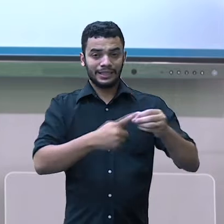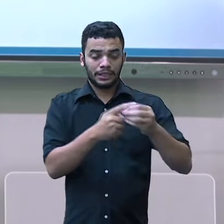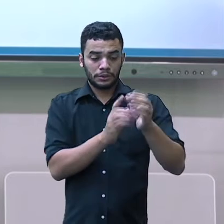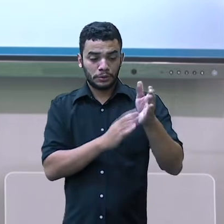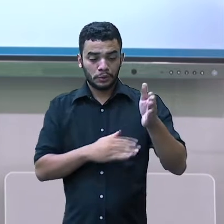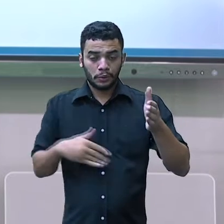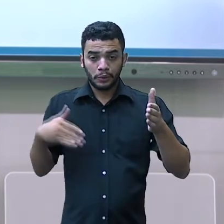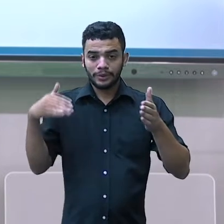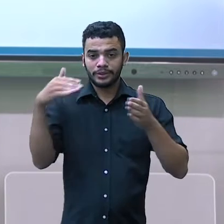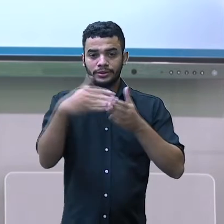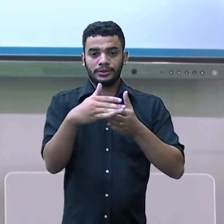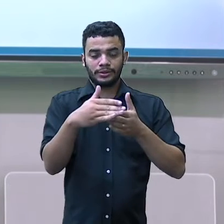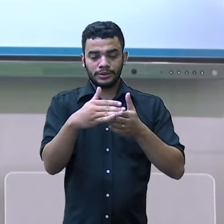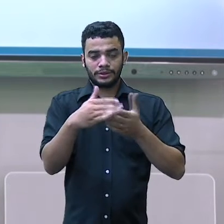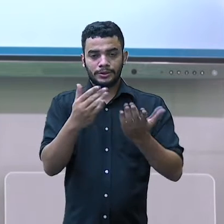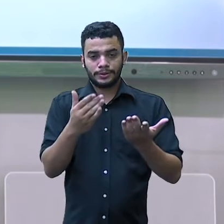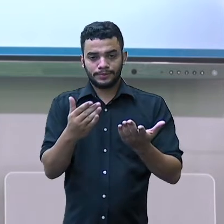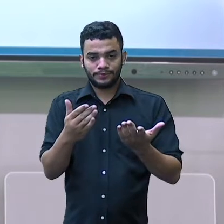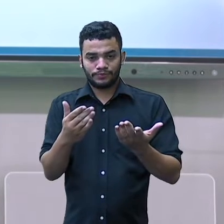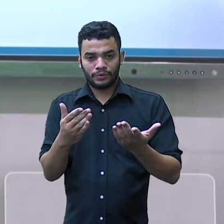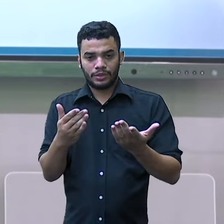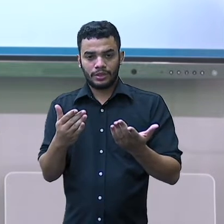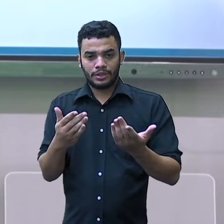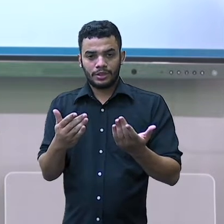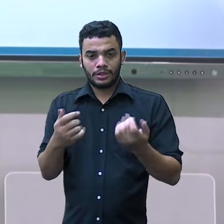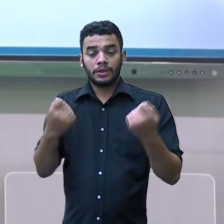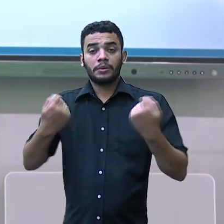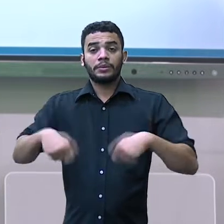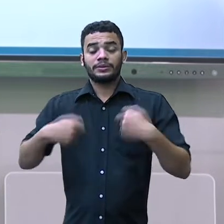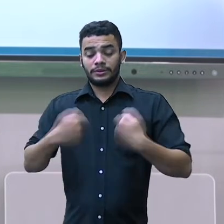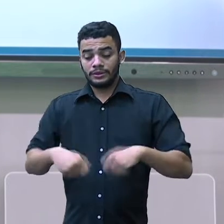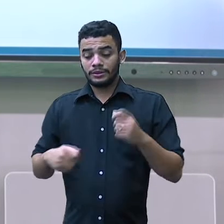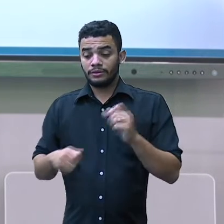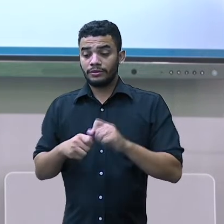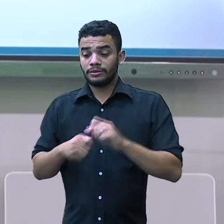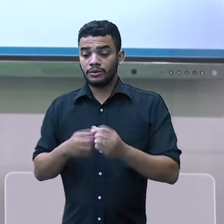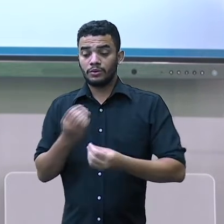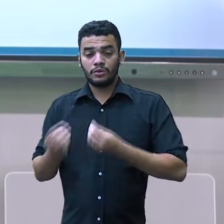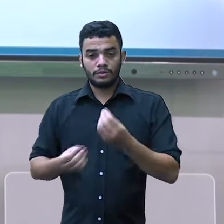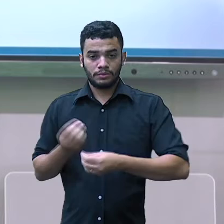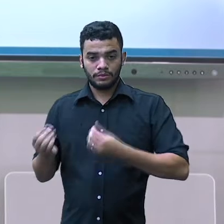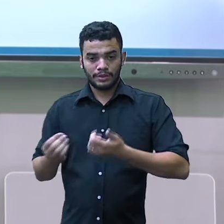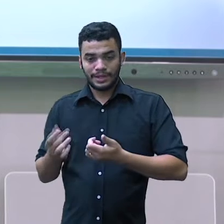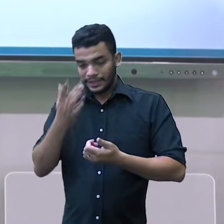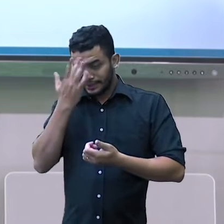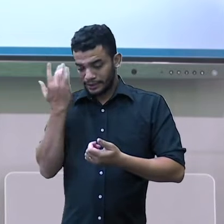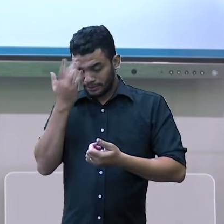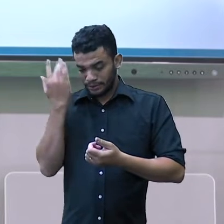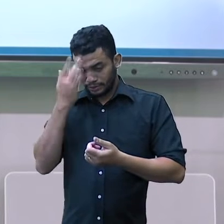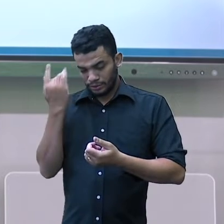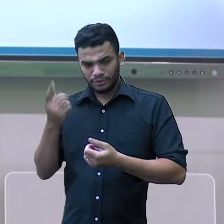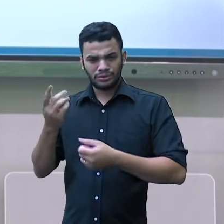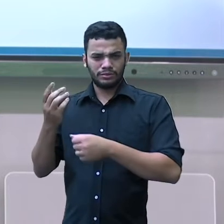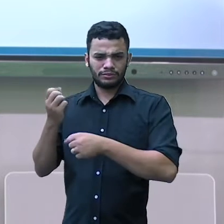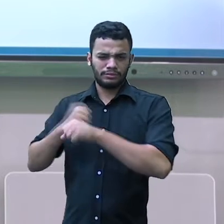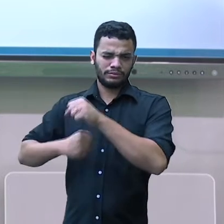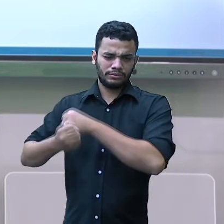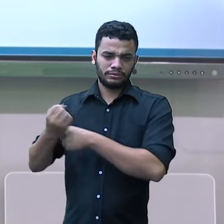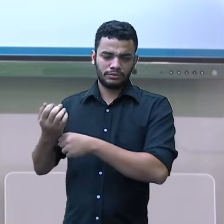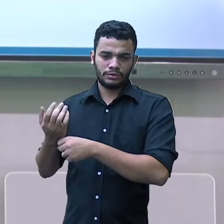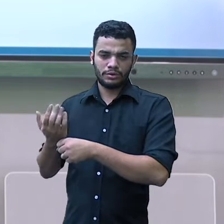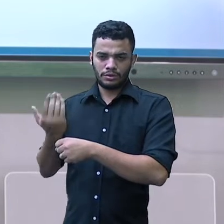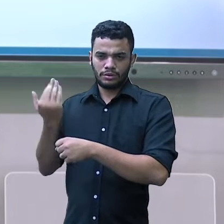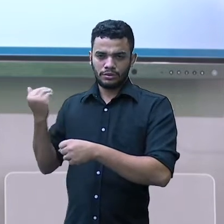trecho desse texto, próximo a um lugar que vai dar o quê? Condições para aquele